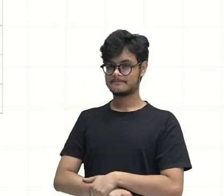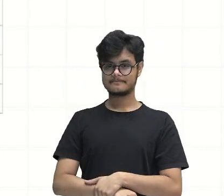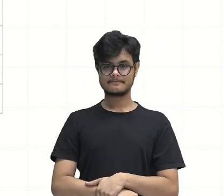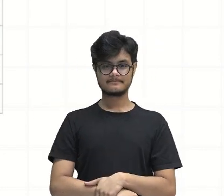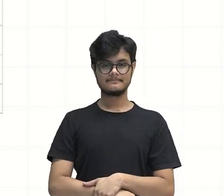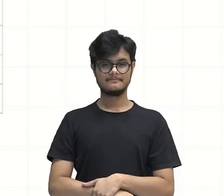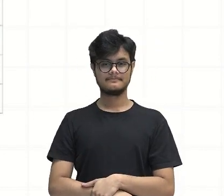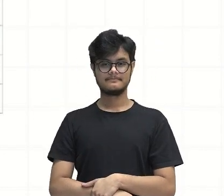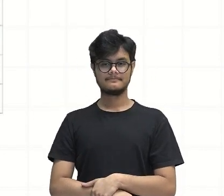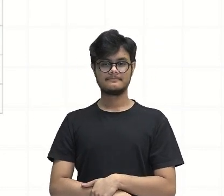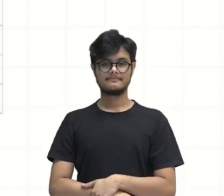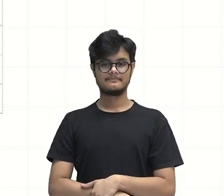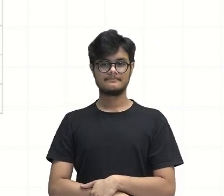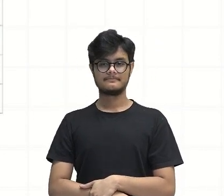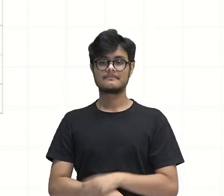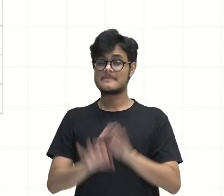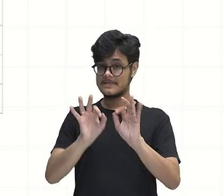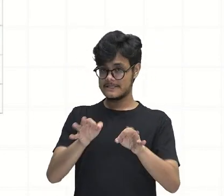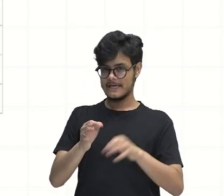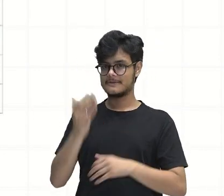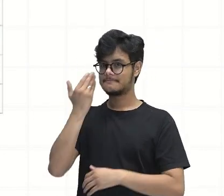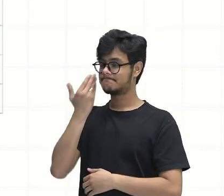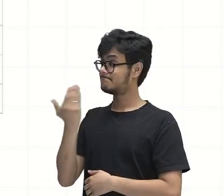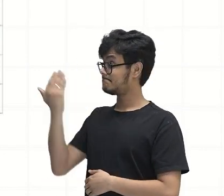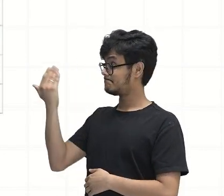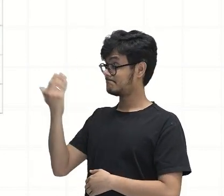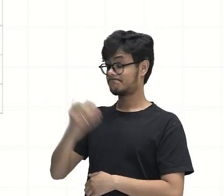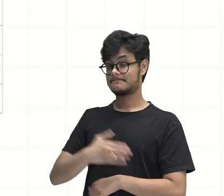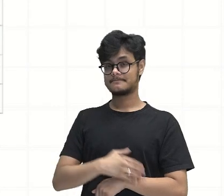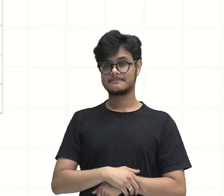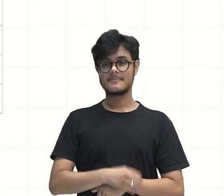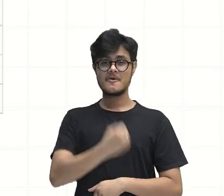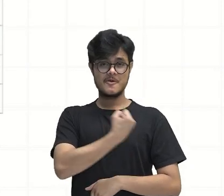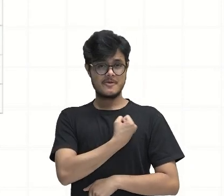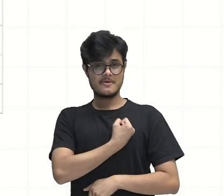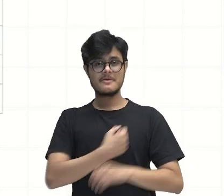ter coordenada 11,